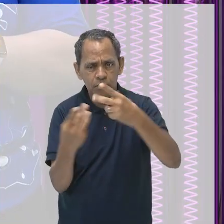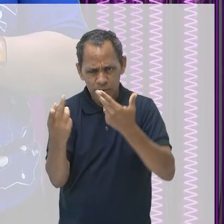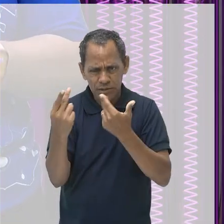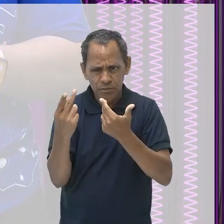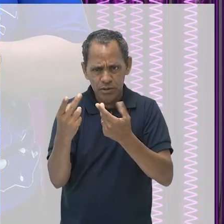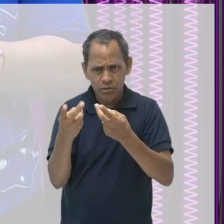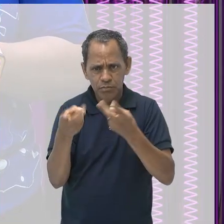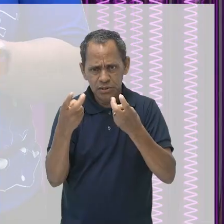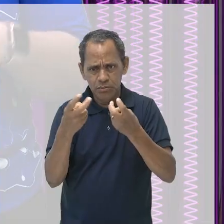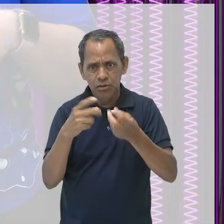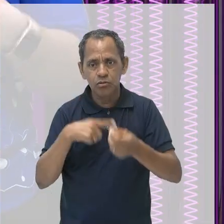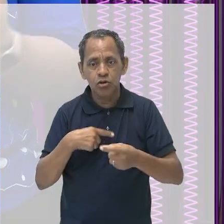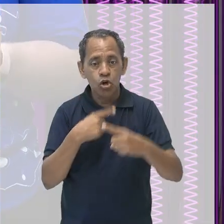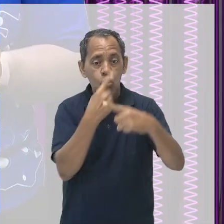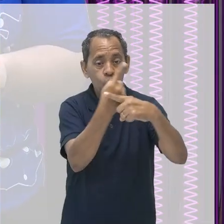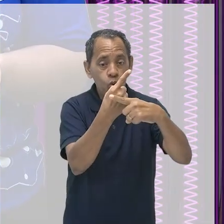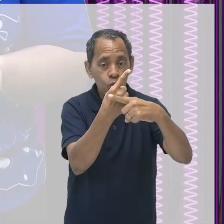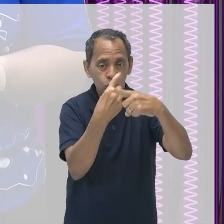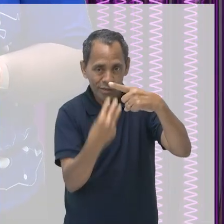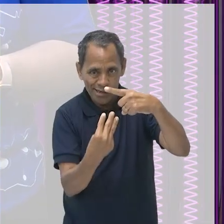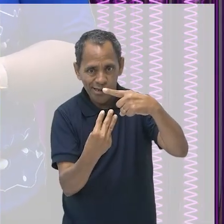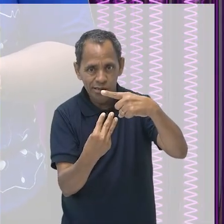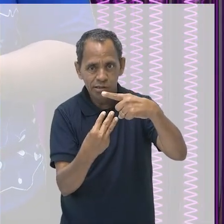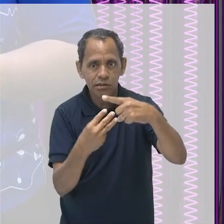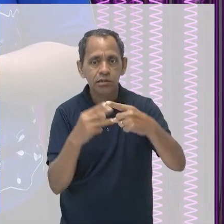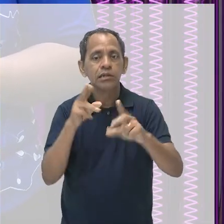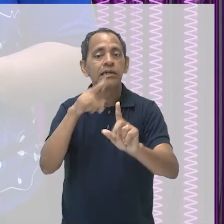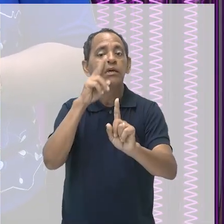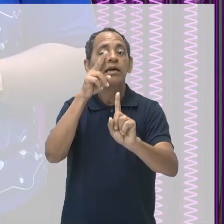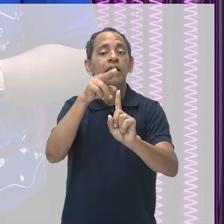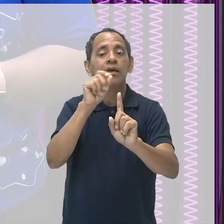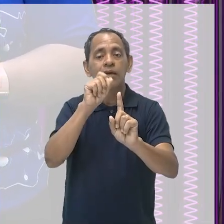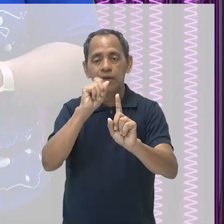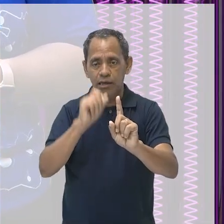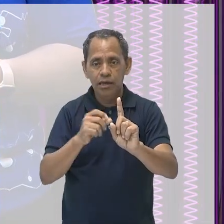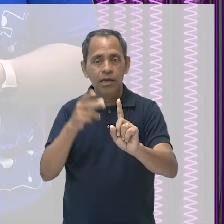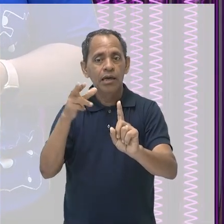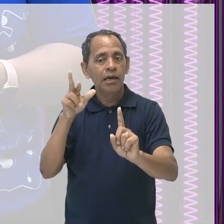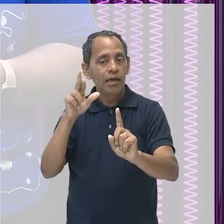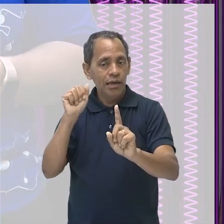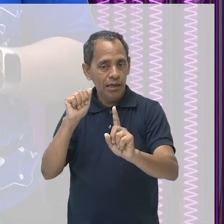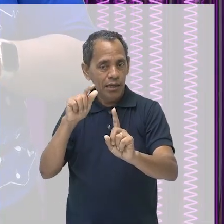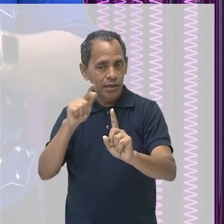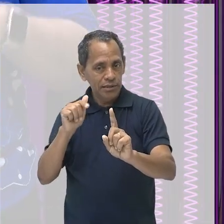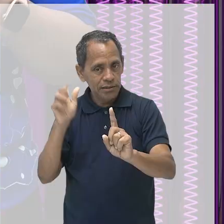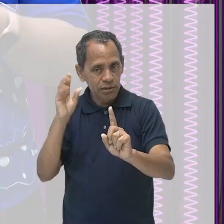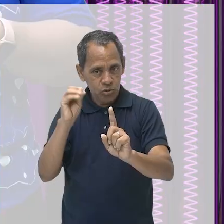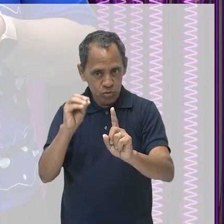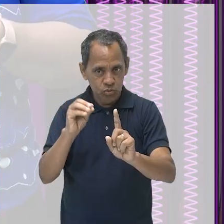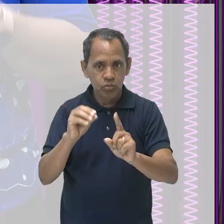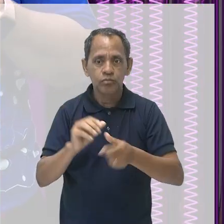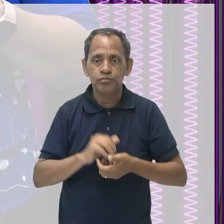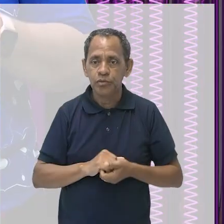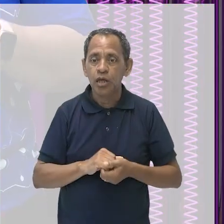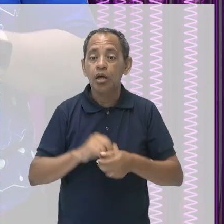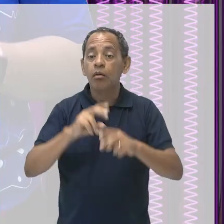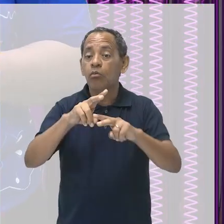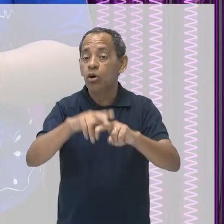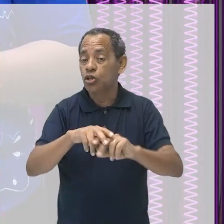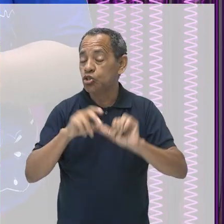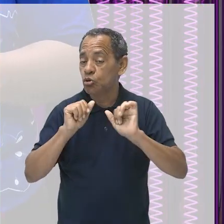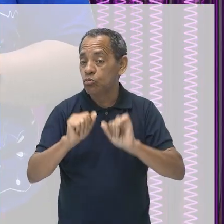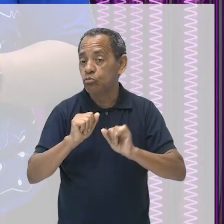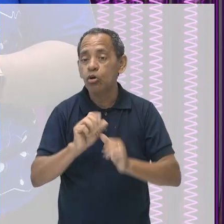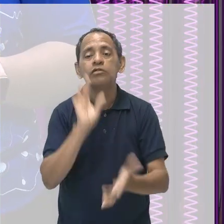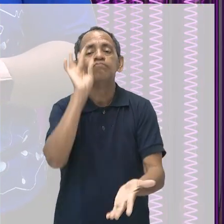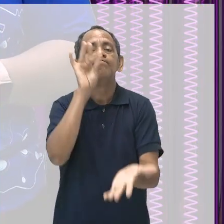número, que é 1 sobre 3, que é a razão de semelhança entre esses dois triângulos, certo? Então, com isso, eu posso dizer que eles